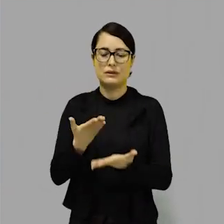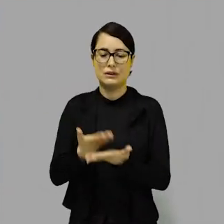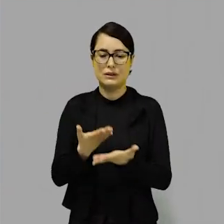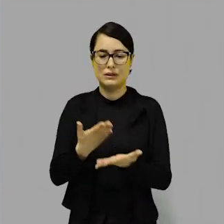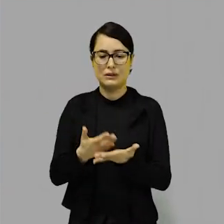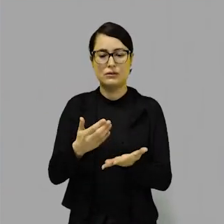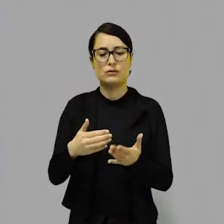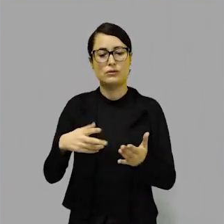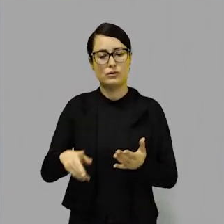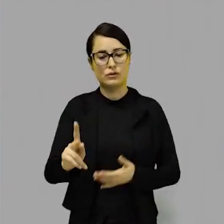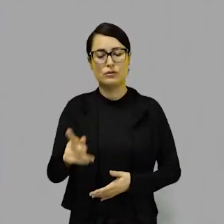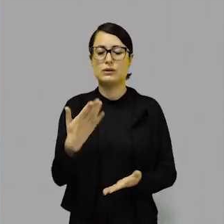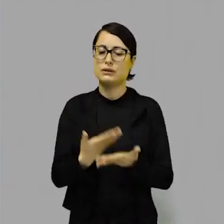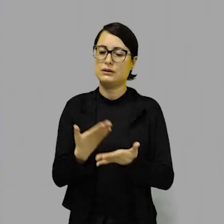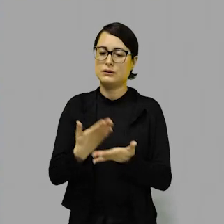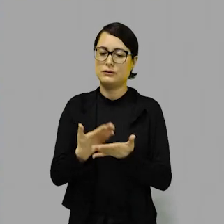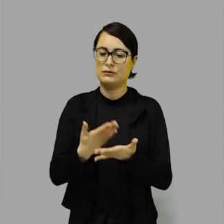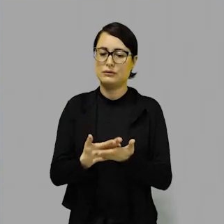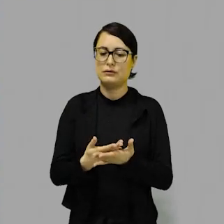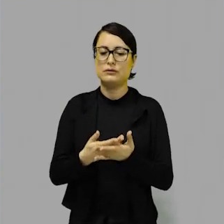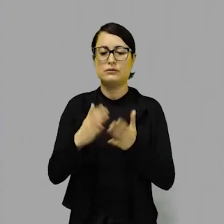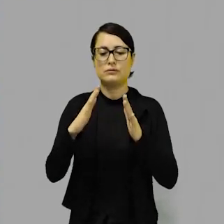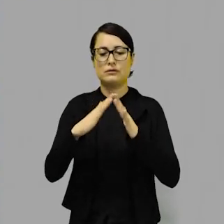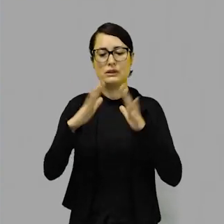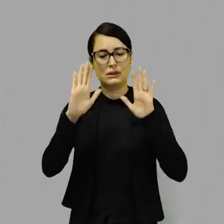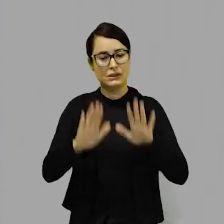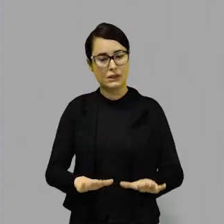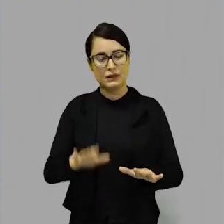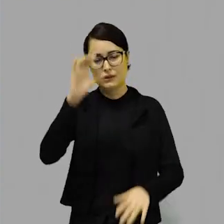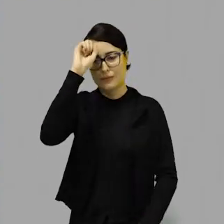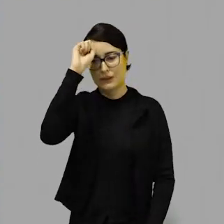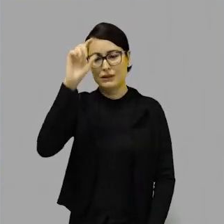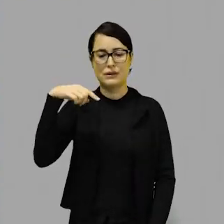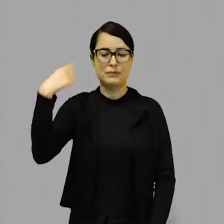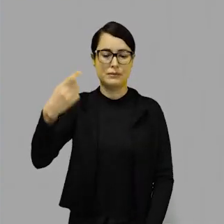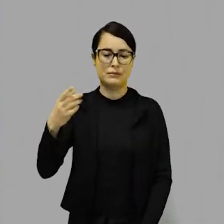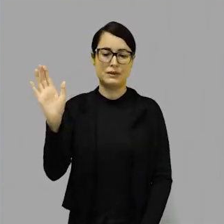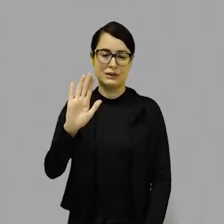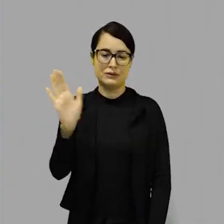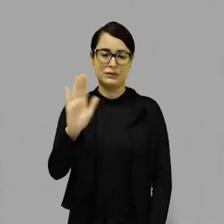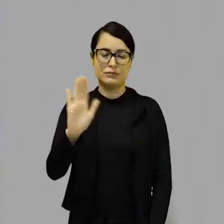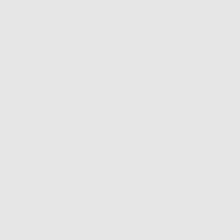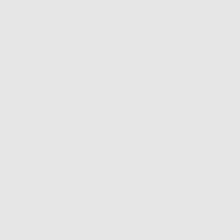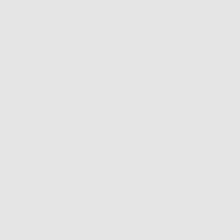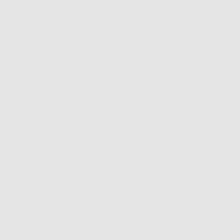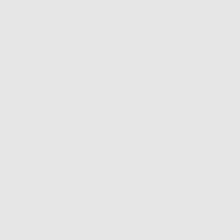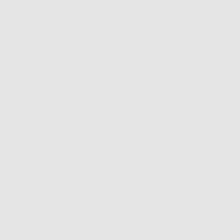assistindo aí as aulas da gente, tá? Fique em casa aprendendo e até a próxima. Tchau, tchau.